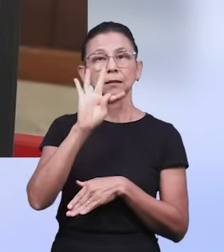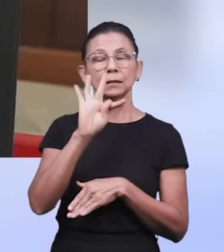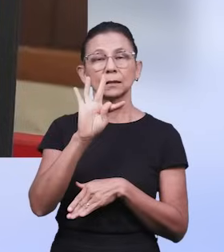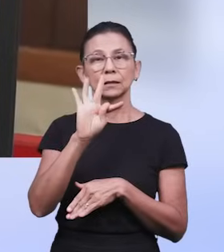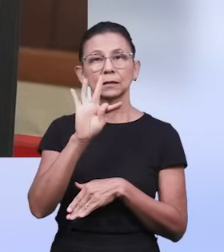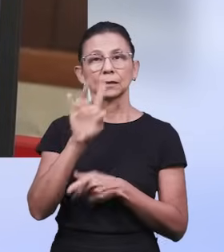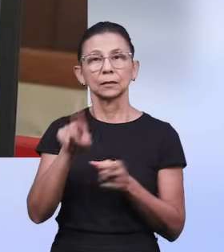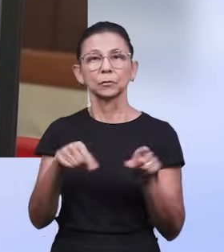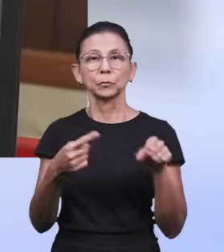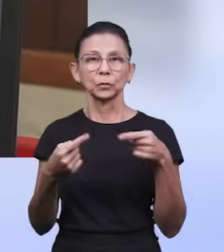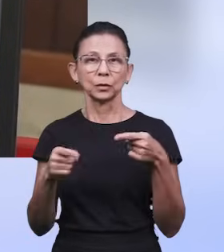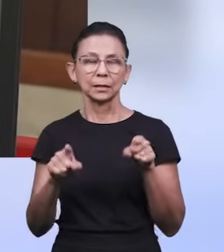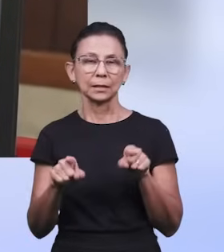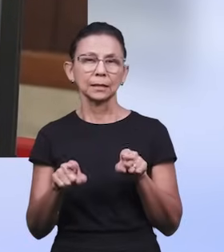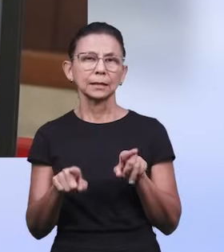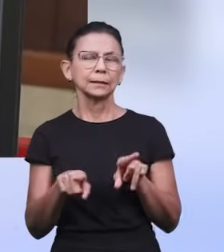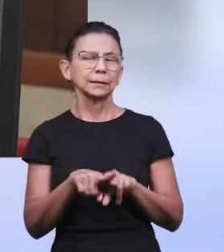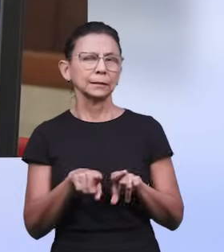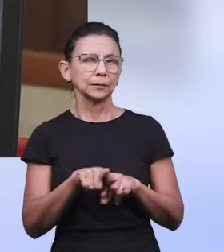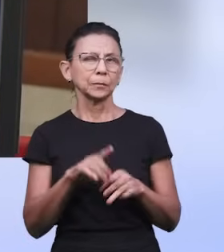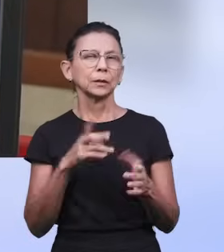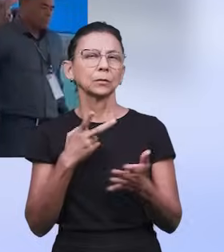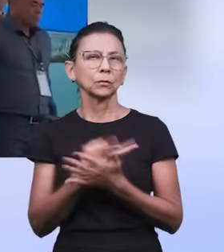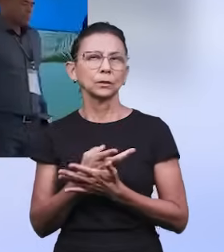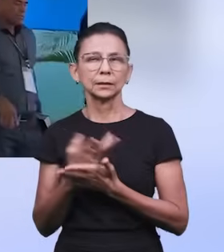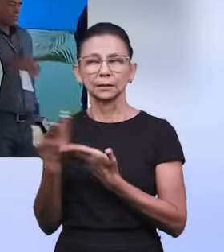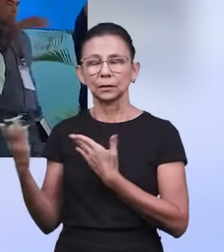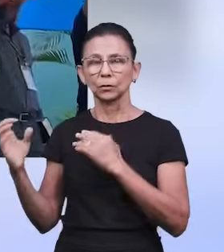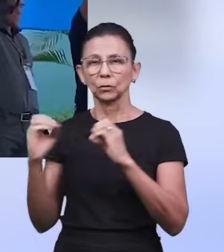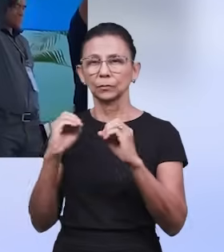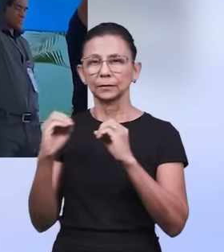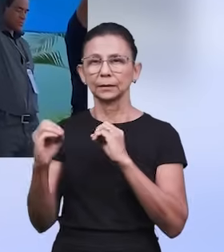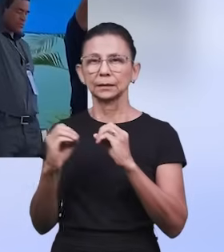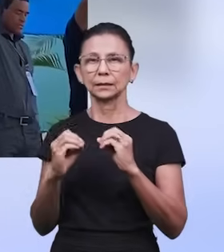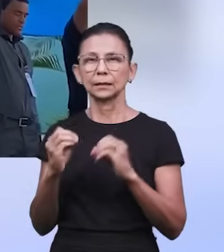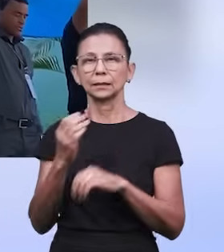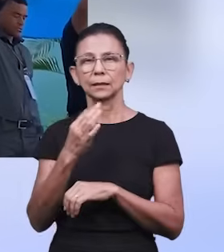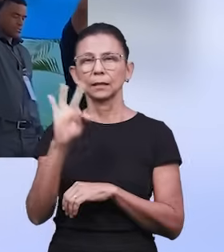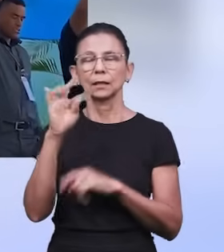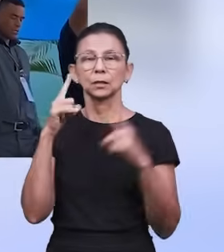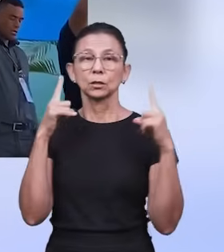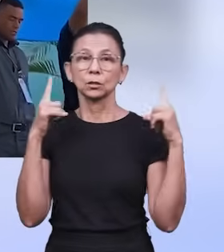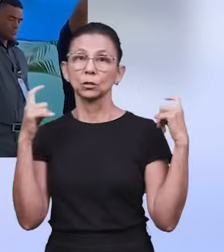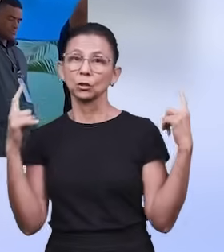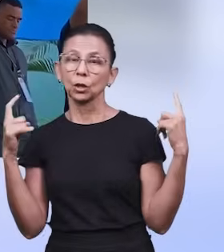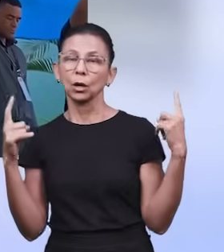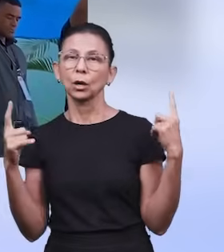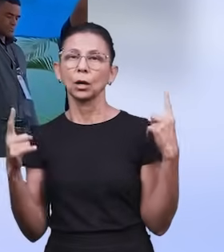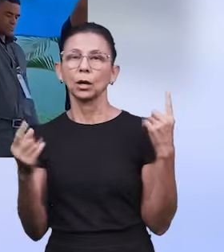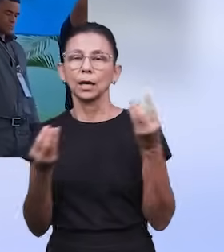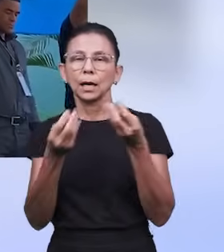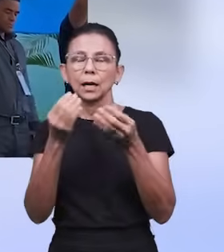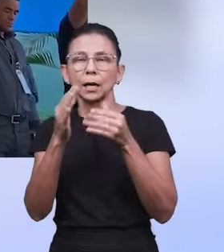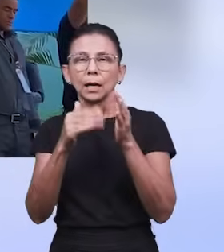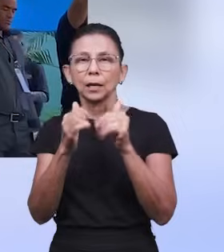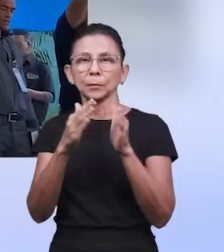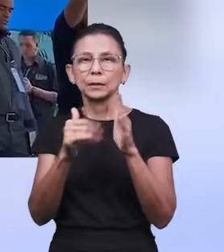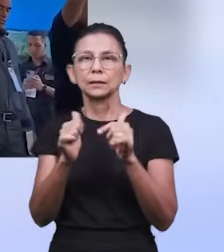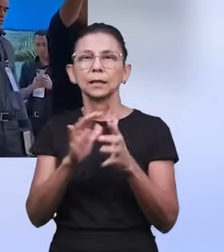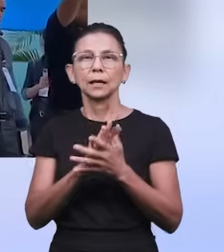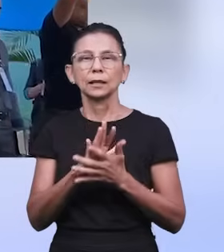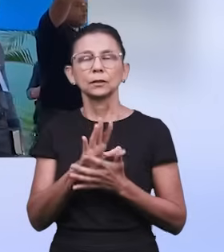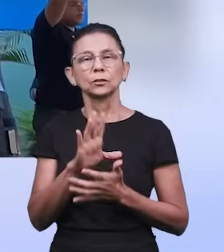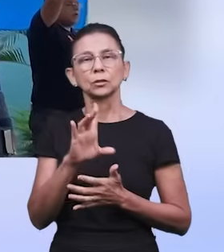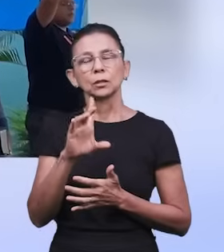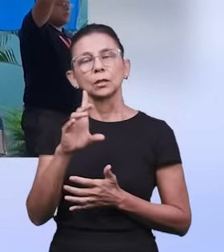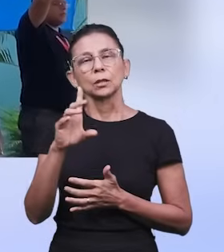musicais. Em paralelo ao trabalho musical, ainda aconteceram oficinas técnicas sobre sonorização, manuseio do